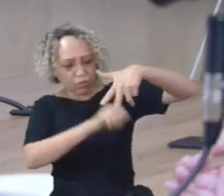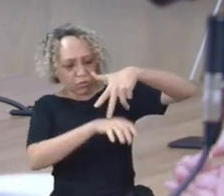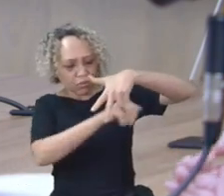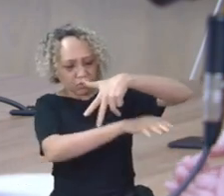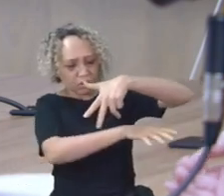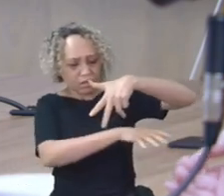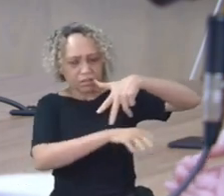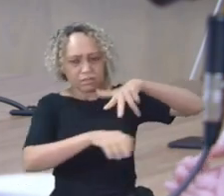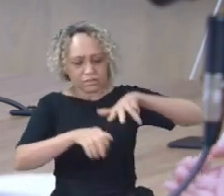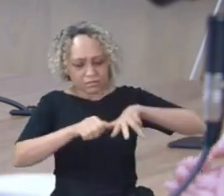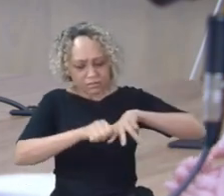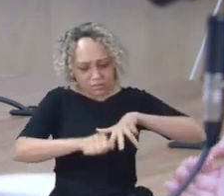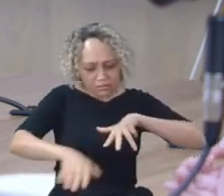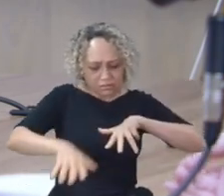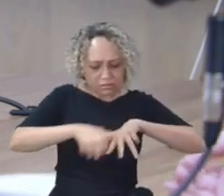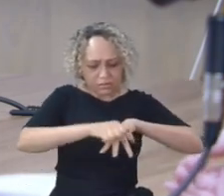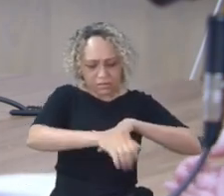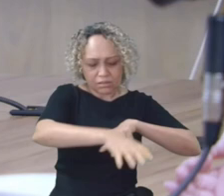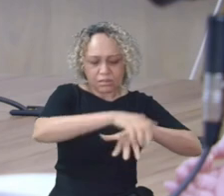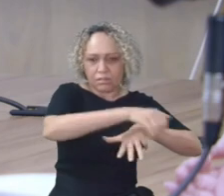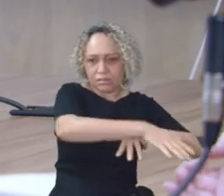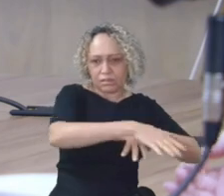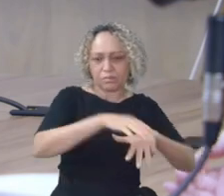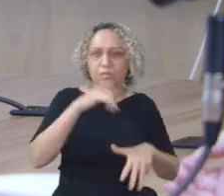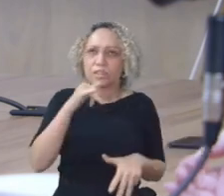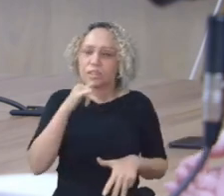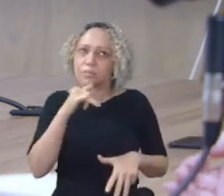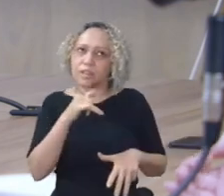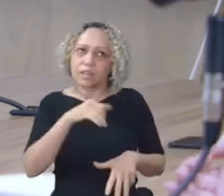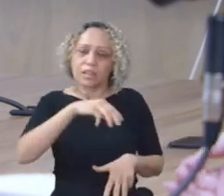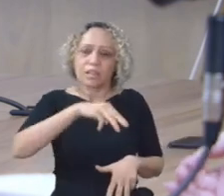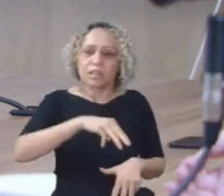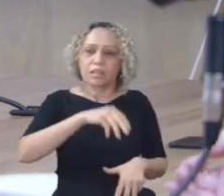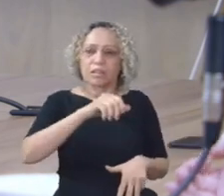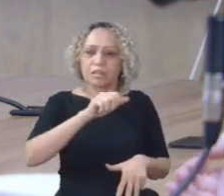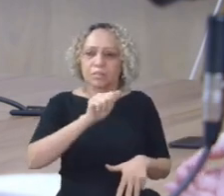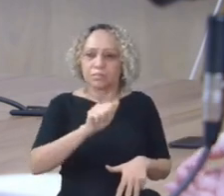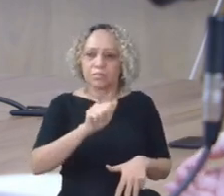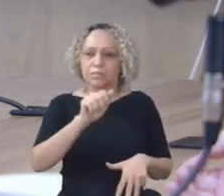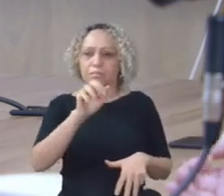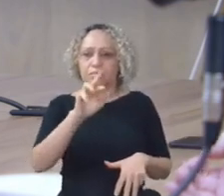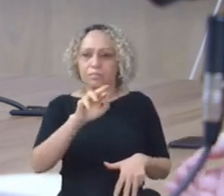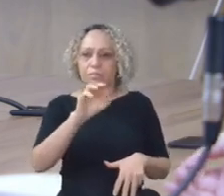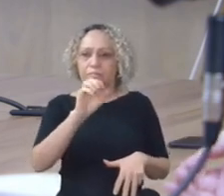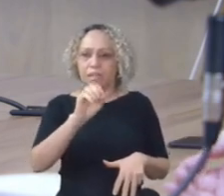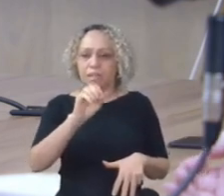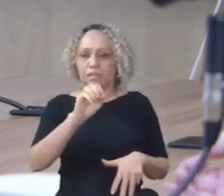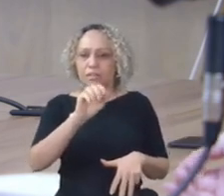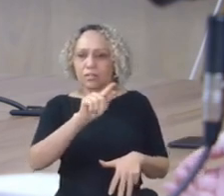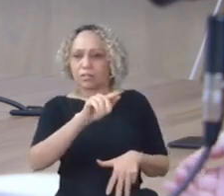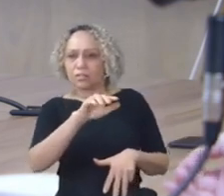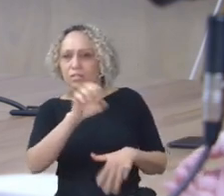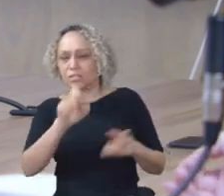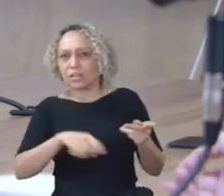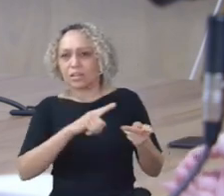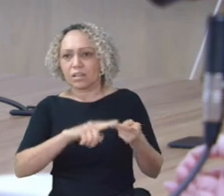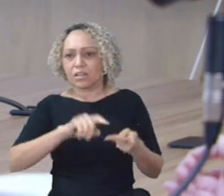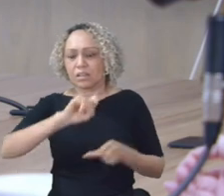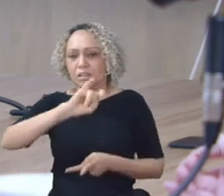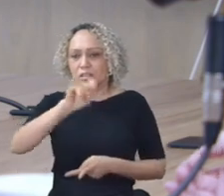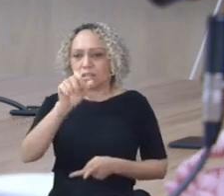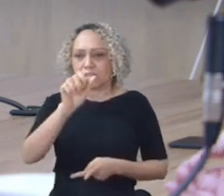povos indígenas aqui do Brasil, tem o Macro-G, que aí deriva outros povos, tipo, por exemplo, Chacriabá, né? Da Celinha Chacriabá, tem...